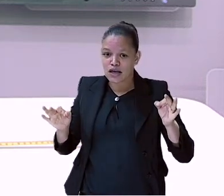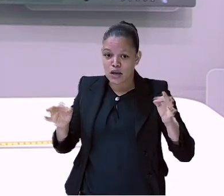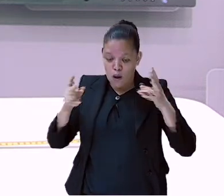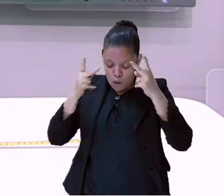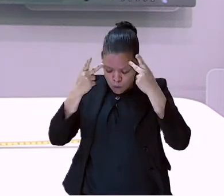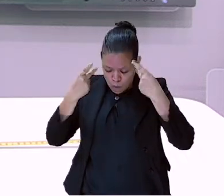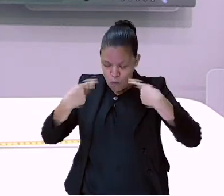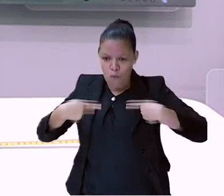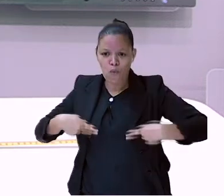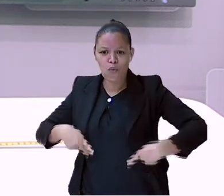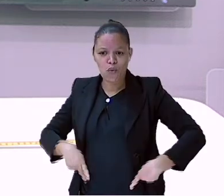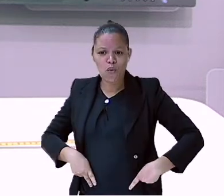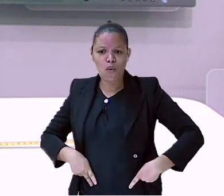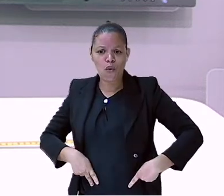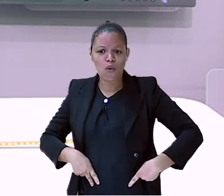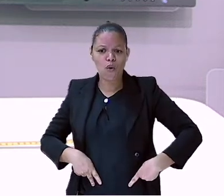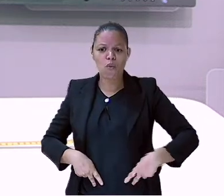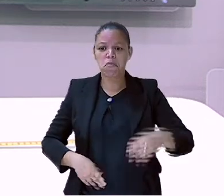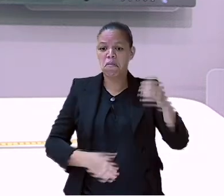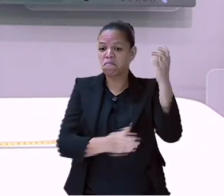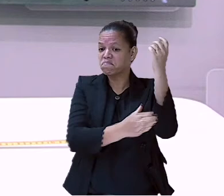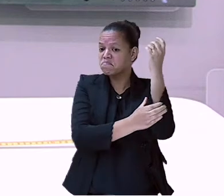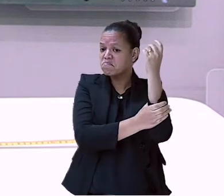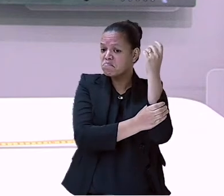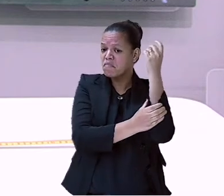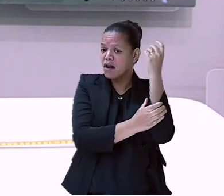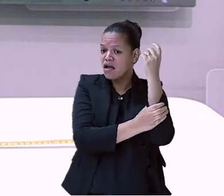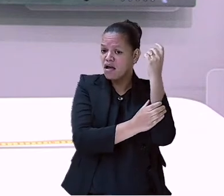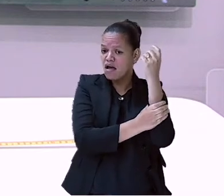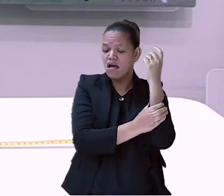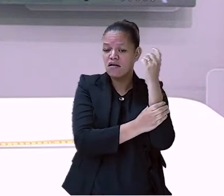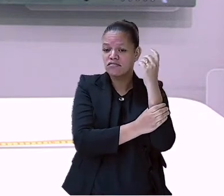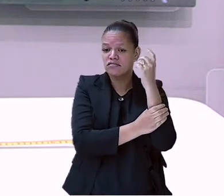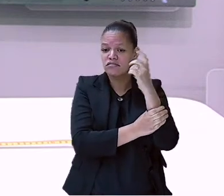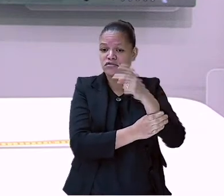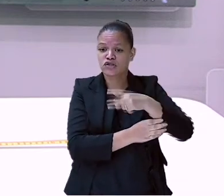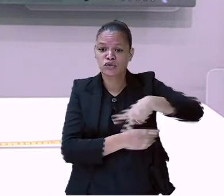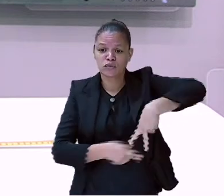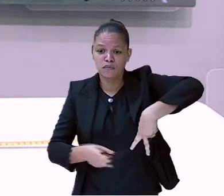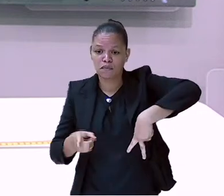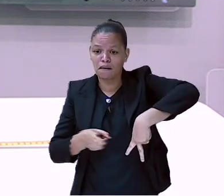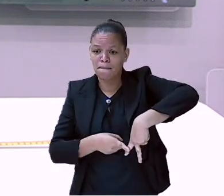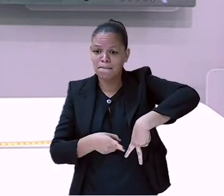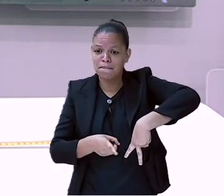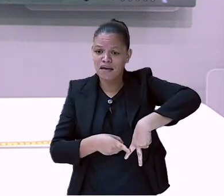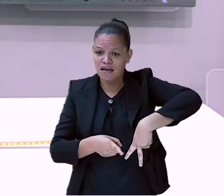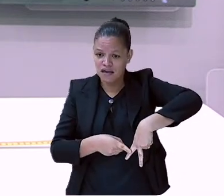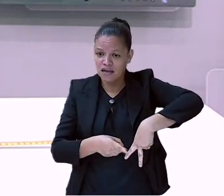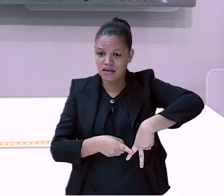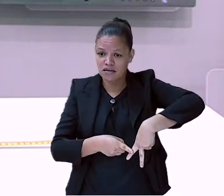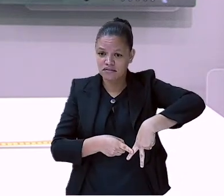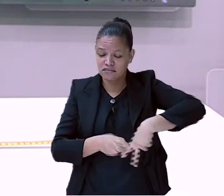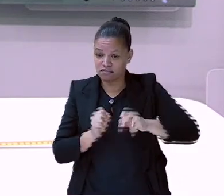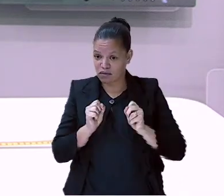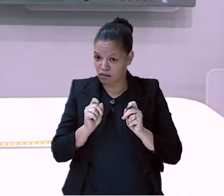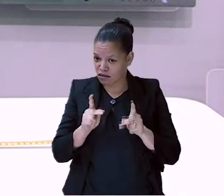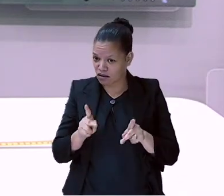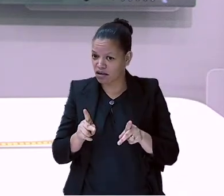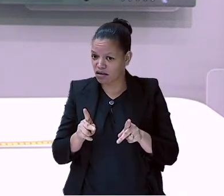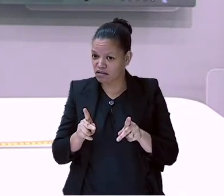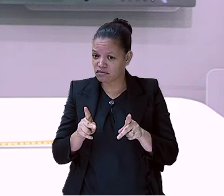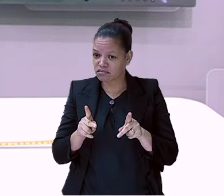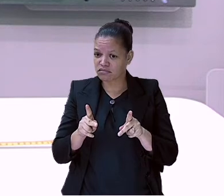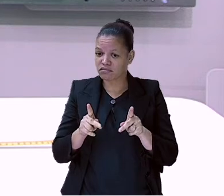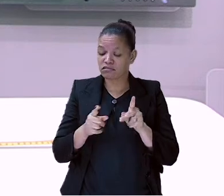estava irregular. Por quê? Porque era feita de uma medida não convencional. Então, se dizia